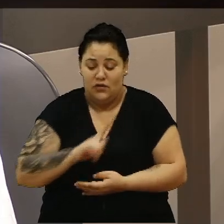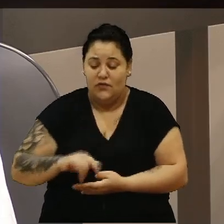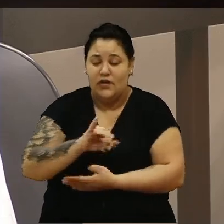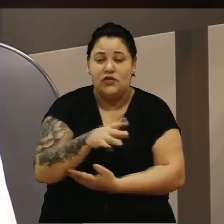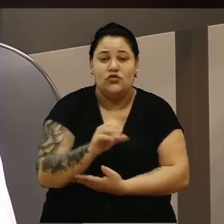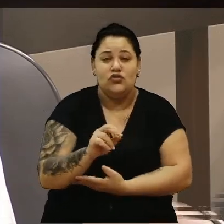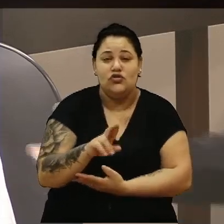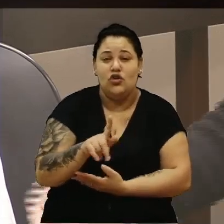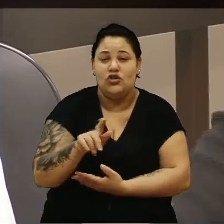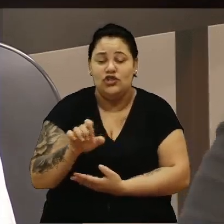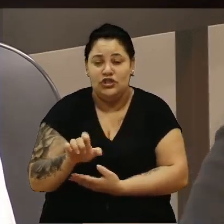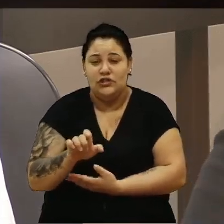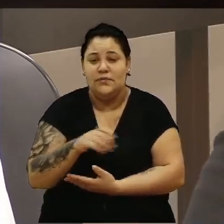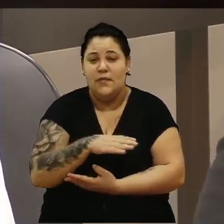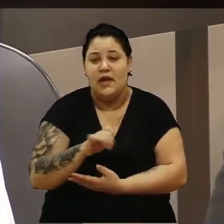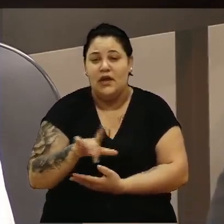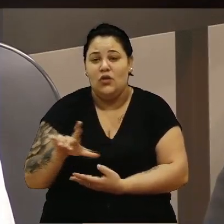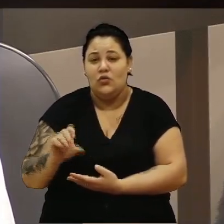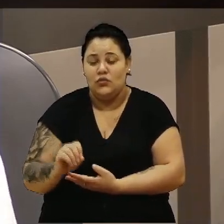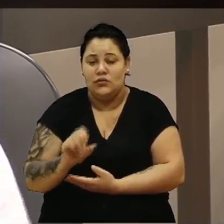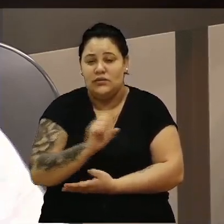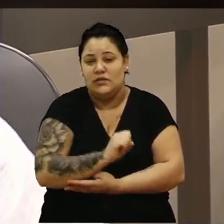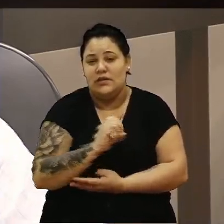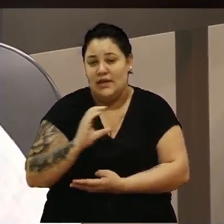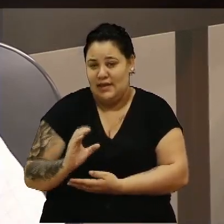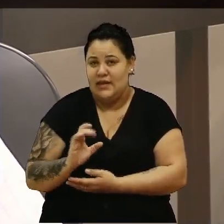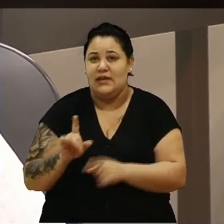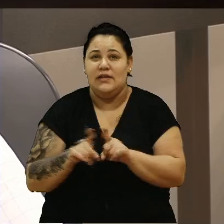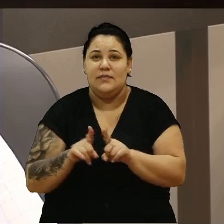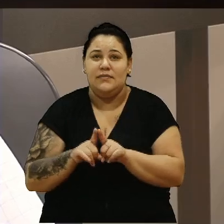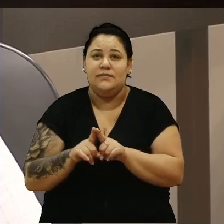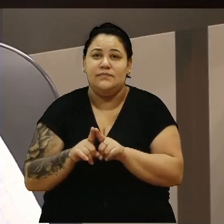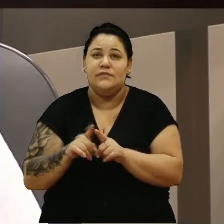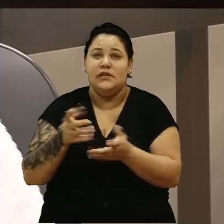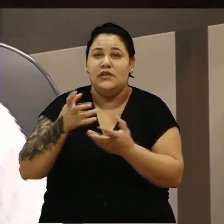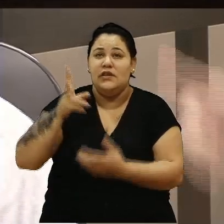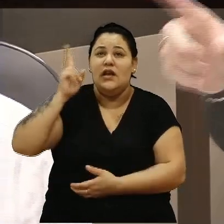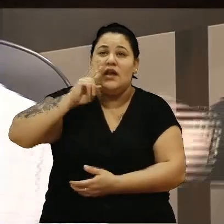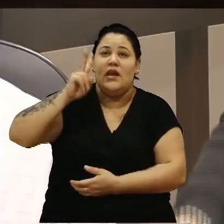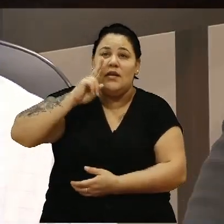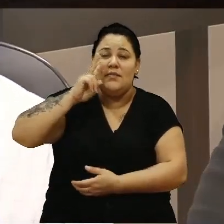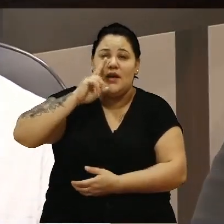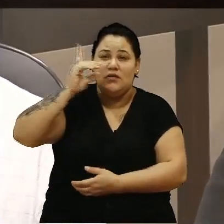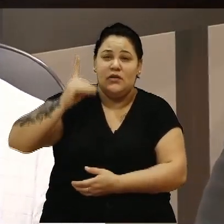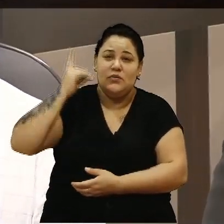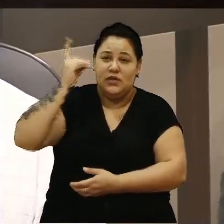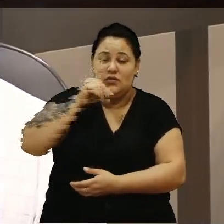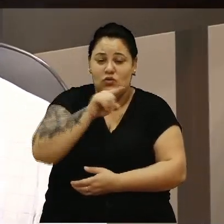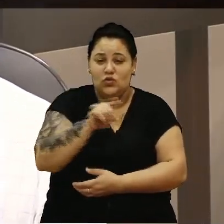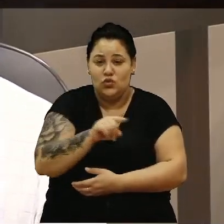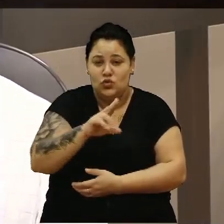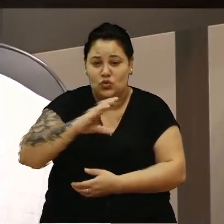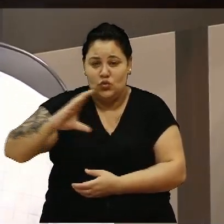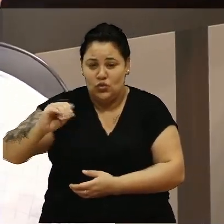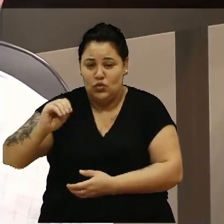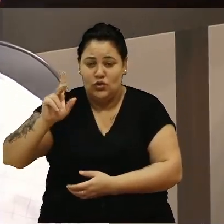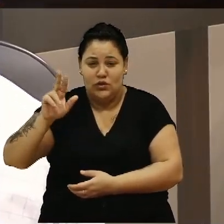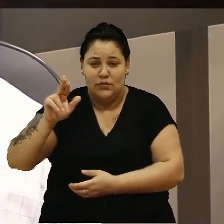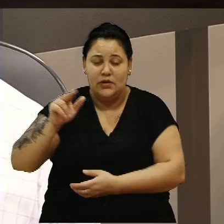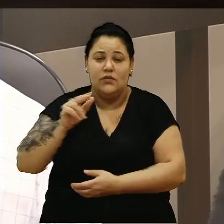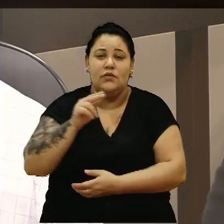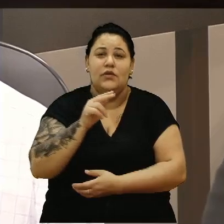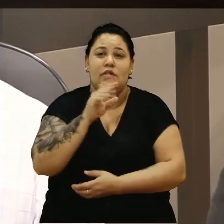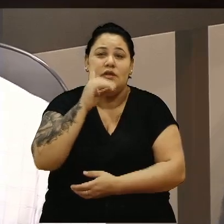de Santa Catarina. E aqui, né, lembrar que o delegado Zucco, deputado estadual, irmão do deputado federal